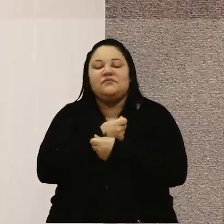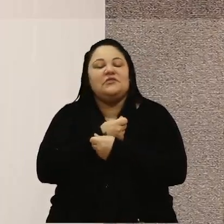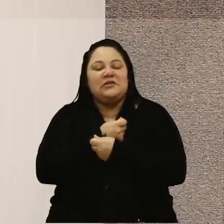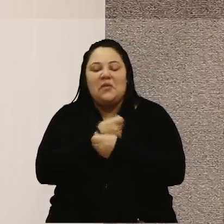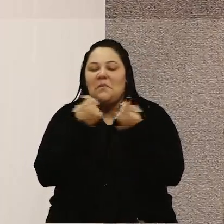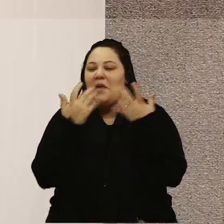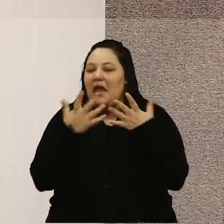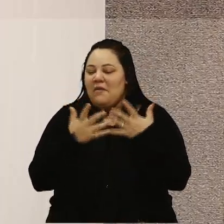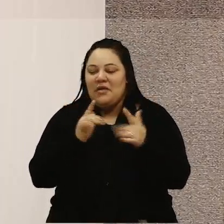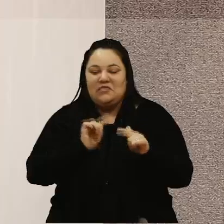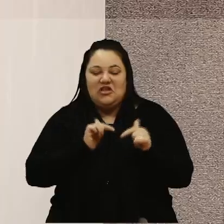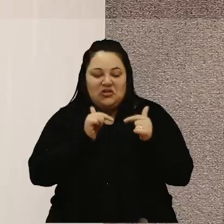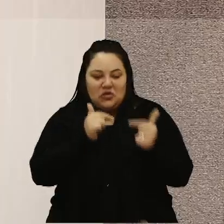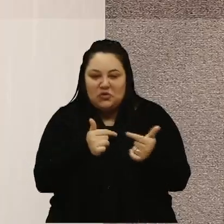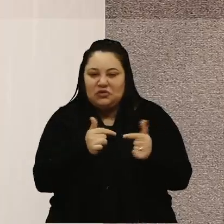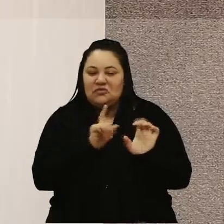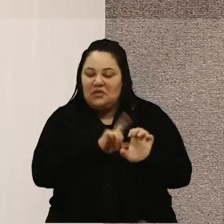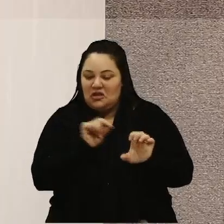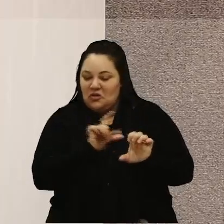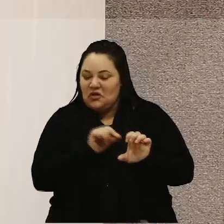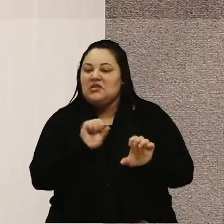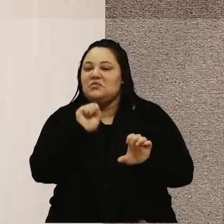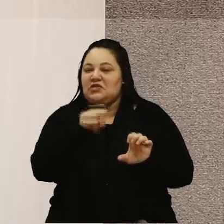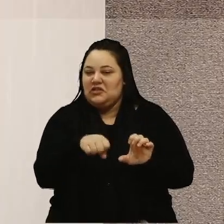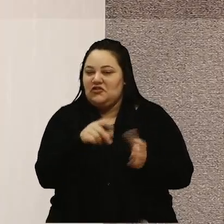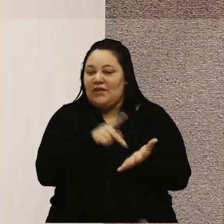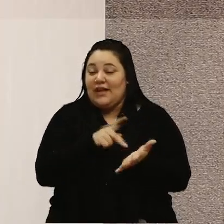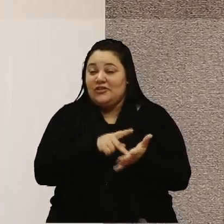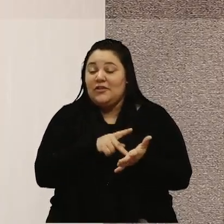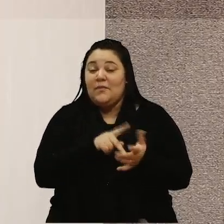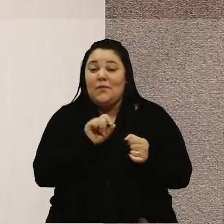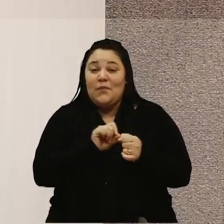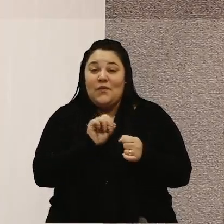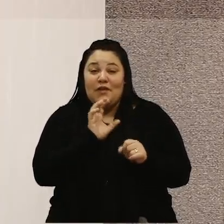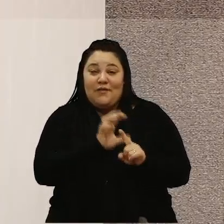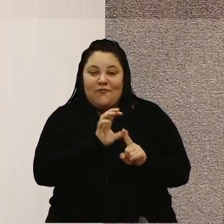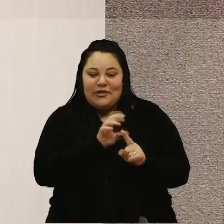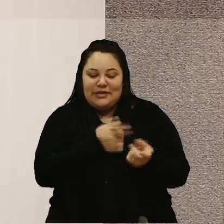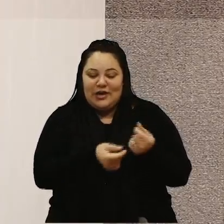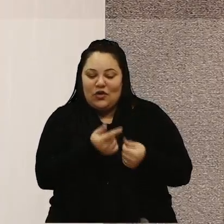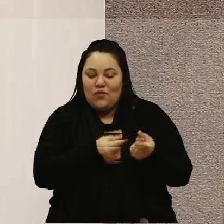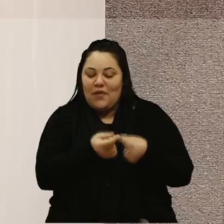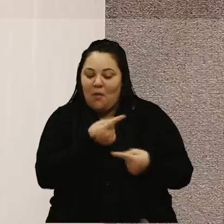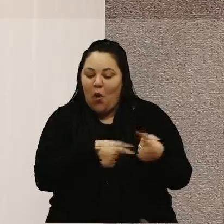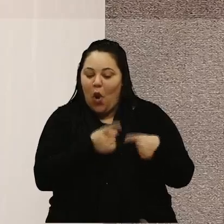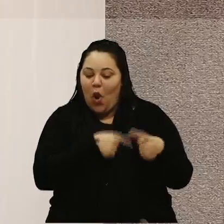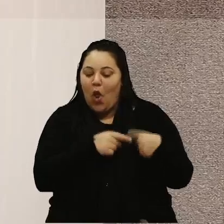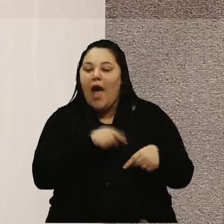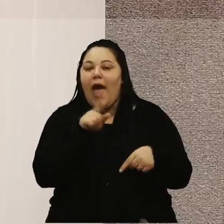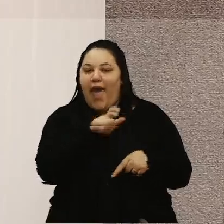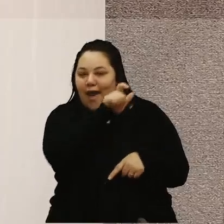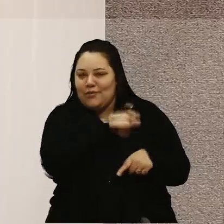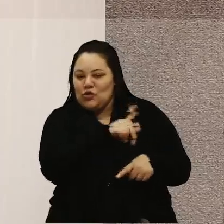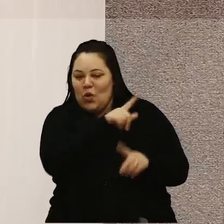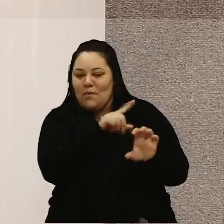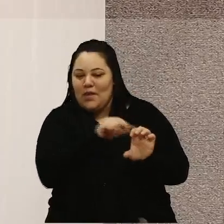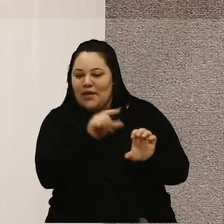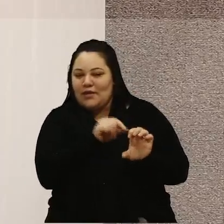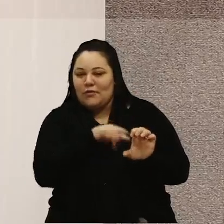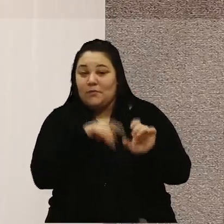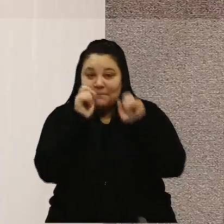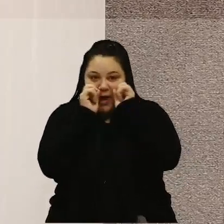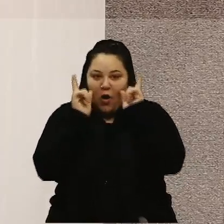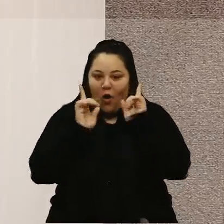livre empreendimento. E, de fato, o que faz a economia girar é o empresário, é aquela pessoa que diariamente acorda e